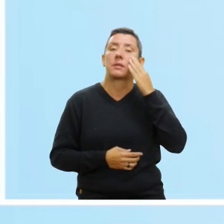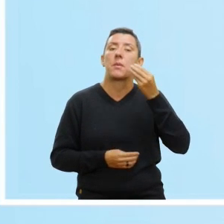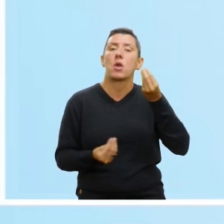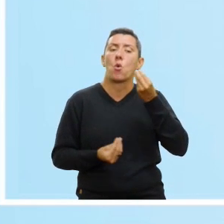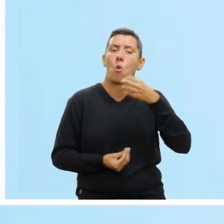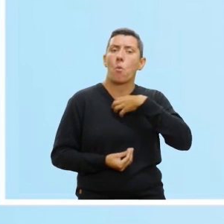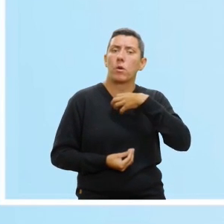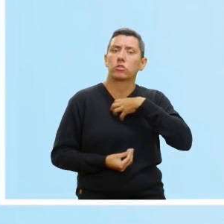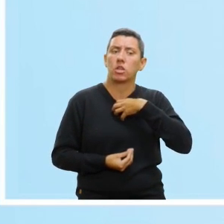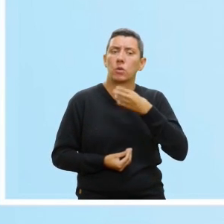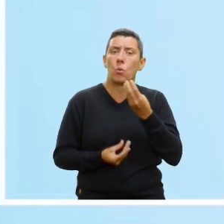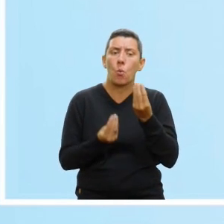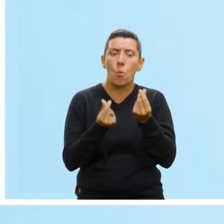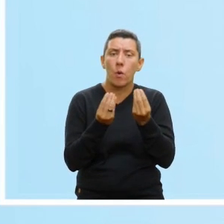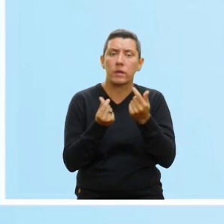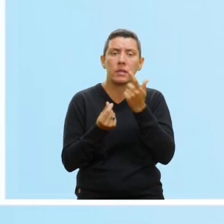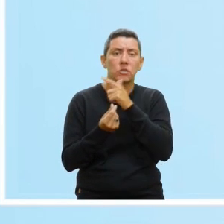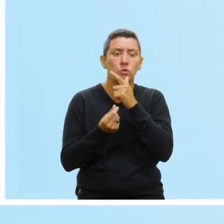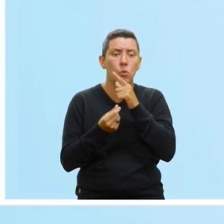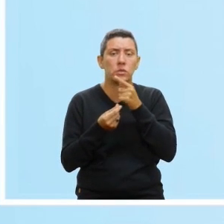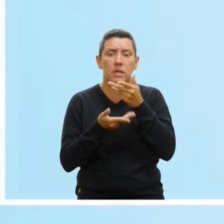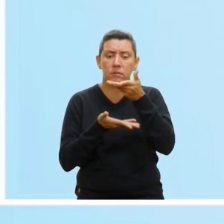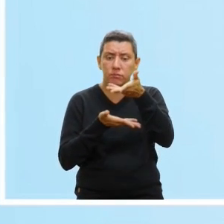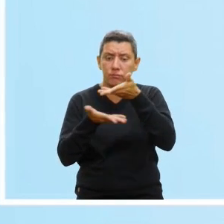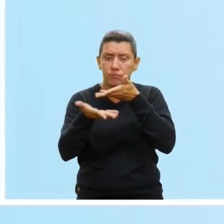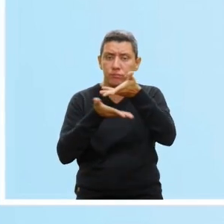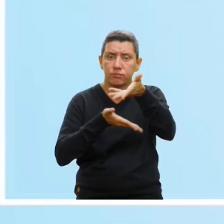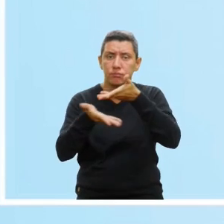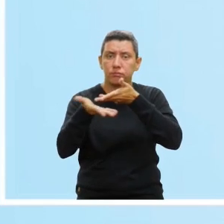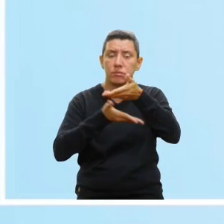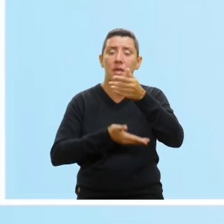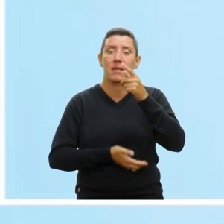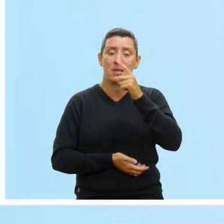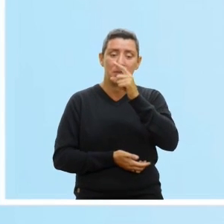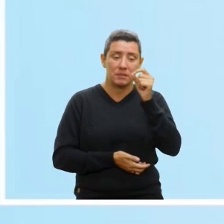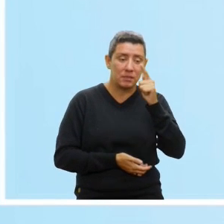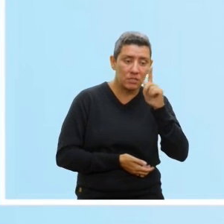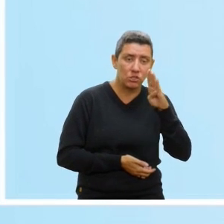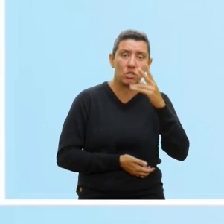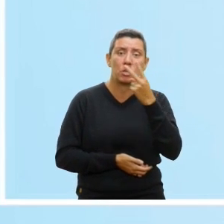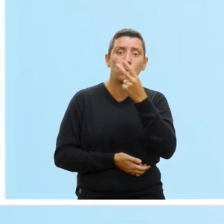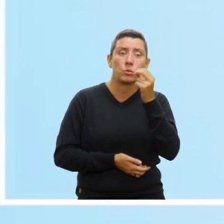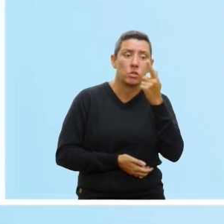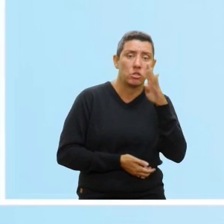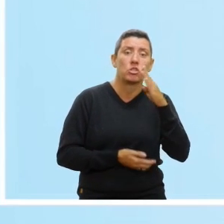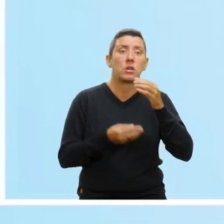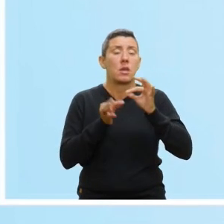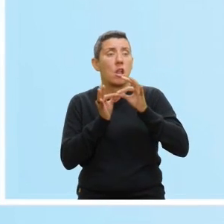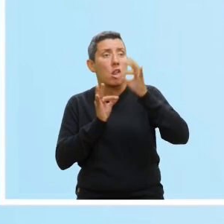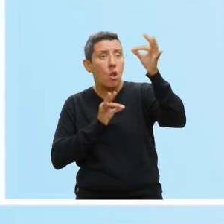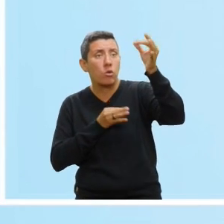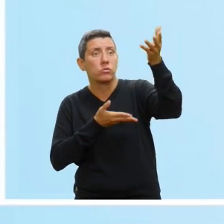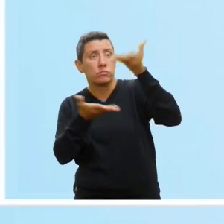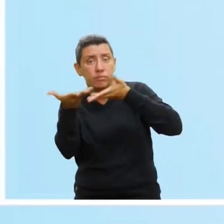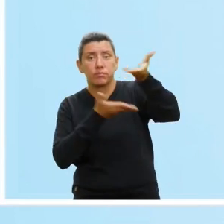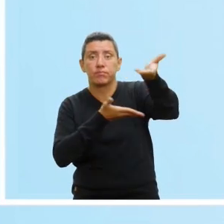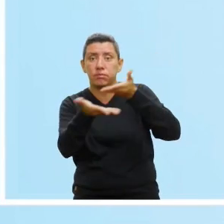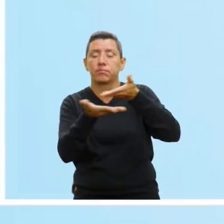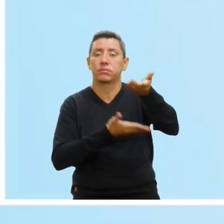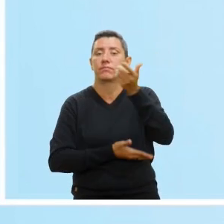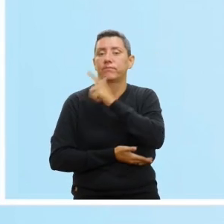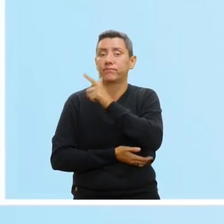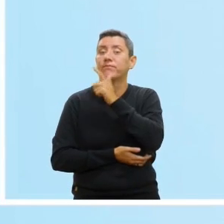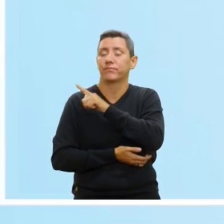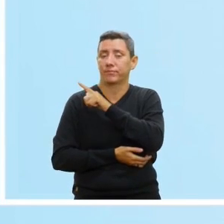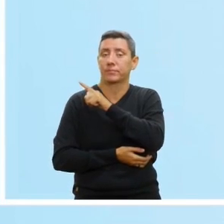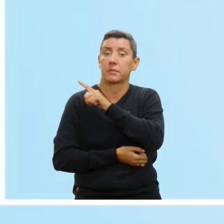mais um 100 GB consegue uma performance melhor. Cada vez mais um 200 GB consegue uma performance de distância melhor. Tá? E o terceiro